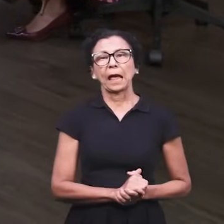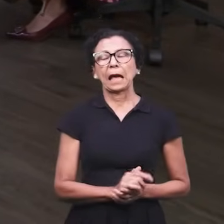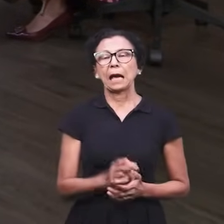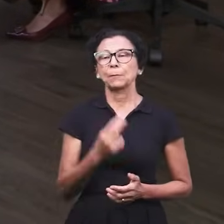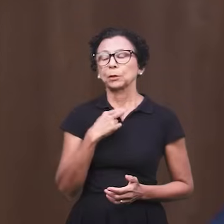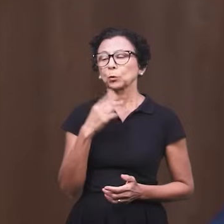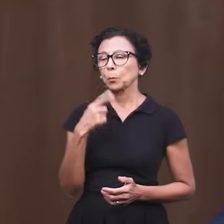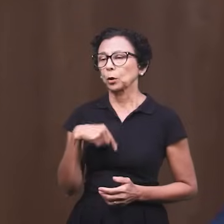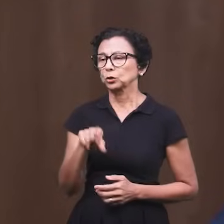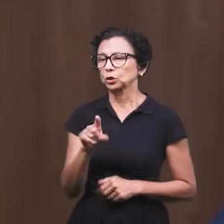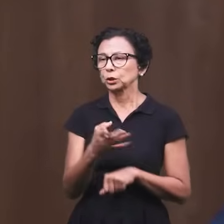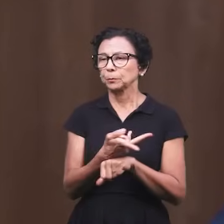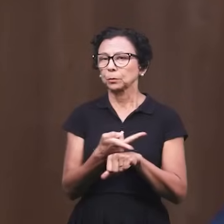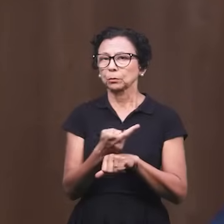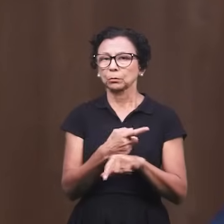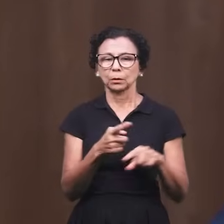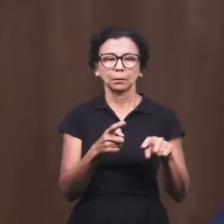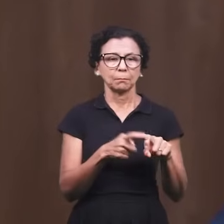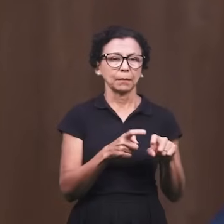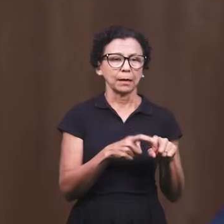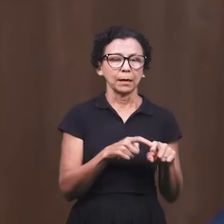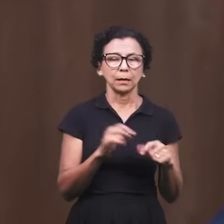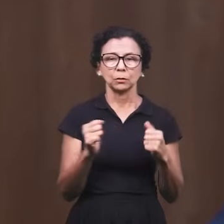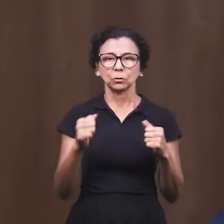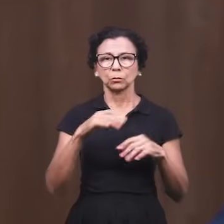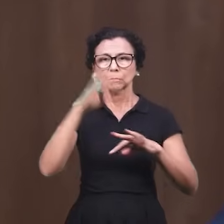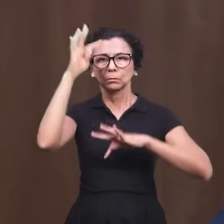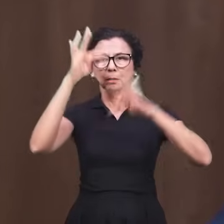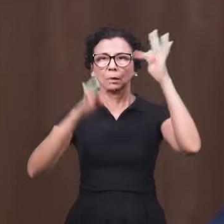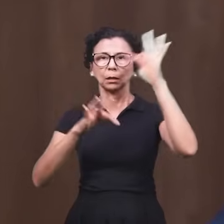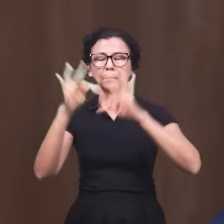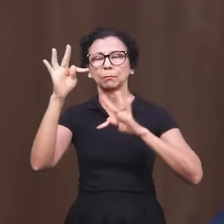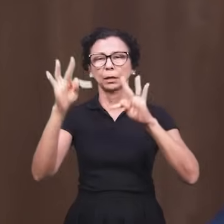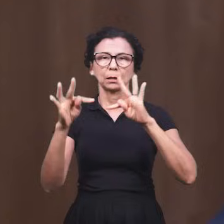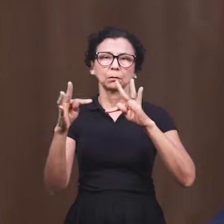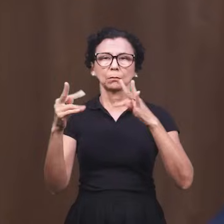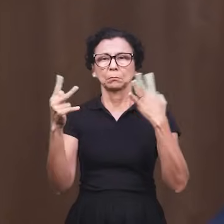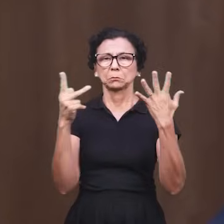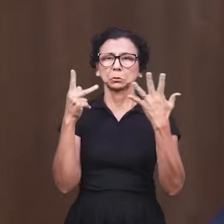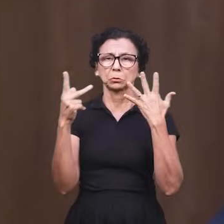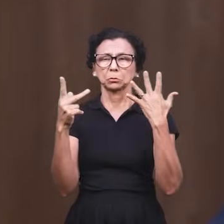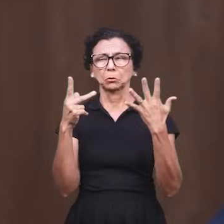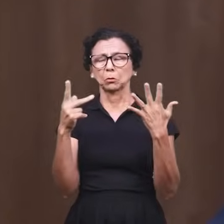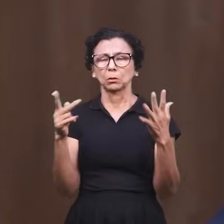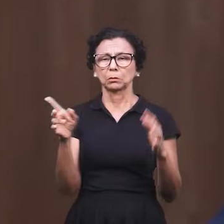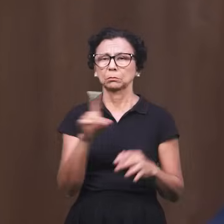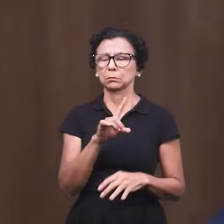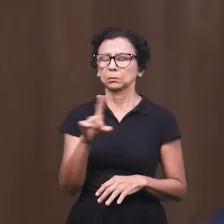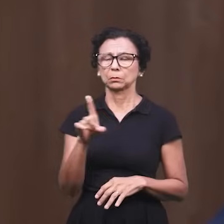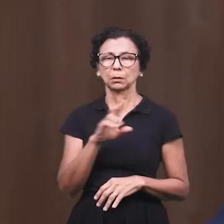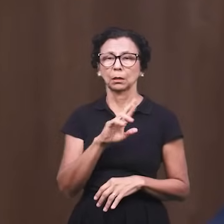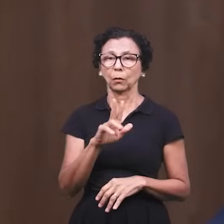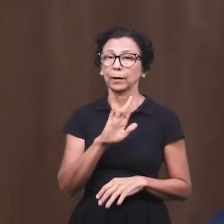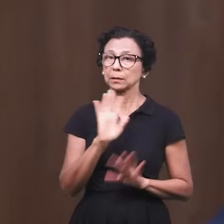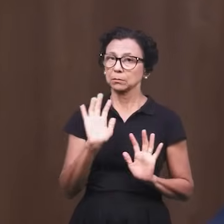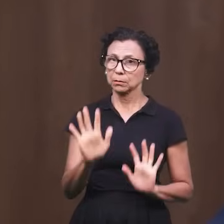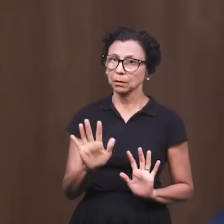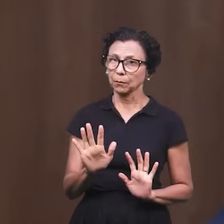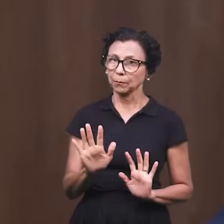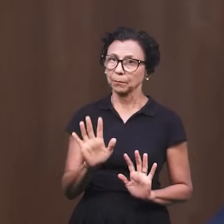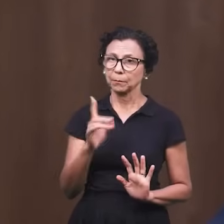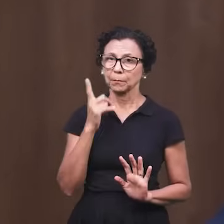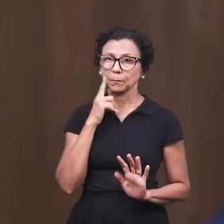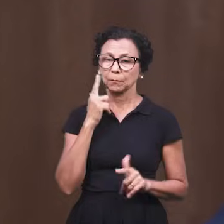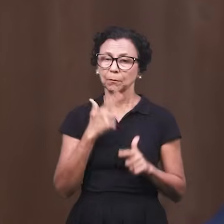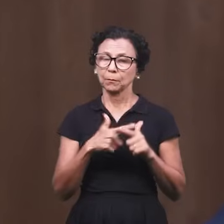você não deve buscar um recurso médico, uma orientação com um psicólogo, com um psiquiatra, com alguém do ramo, dependendo do problema